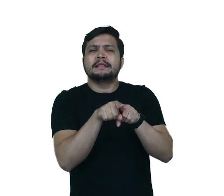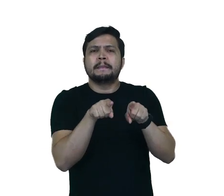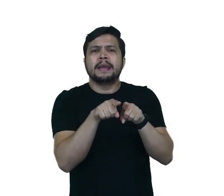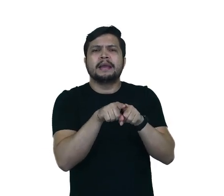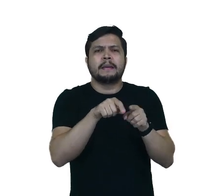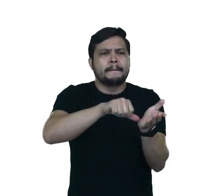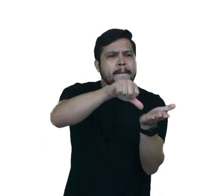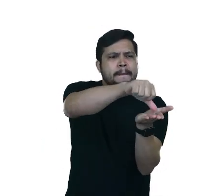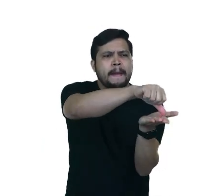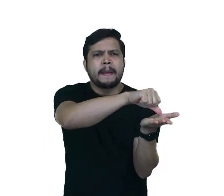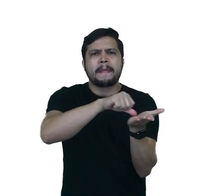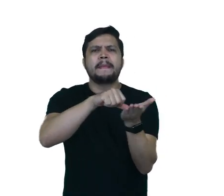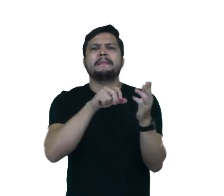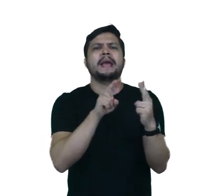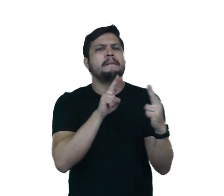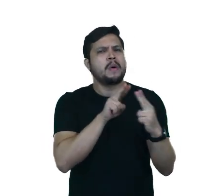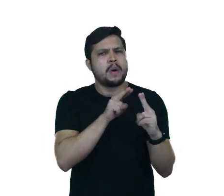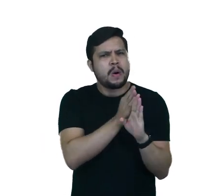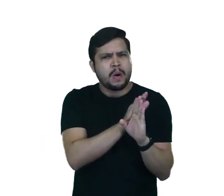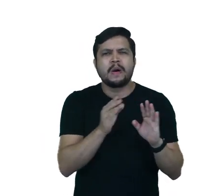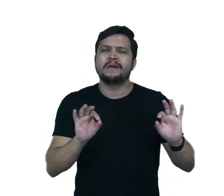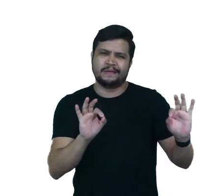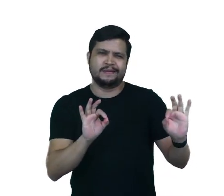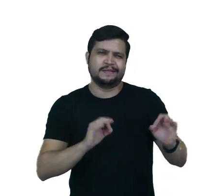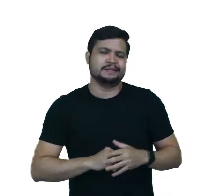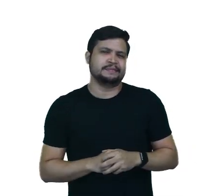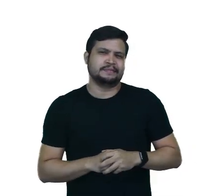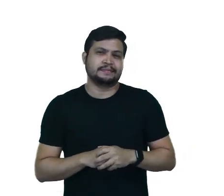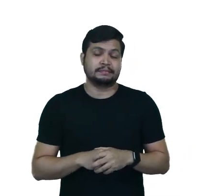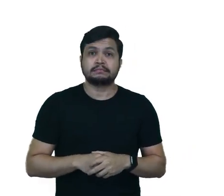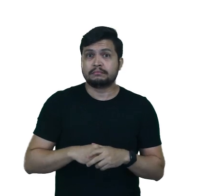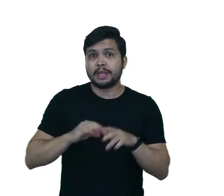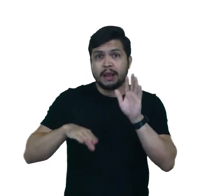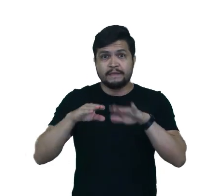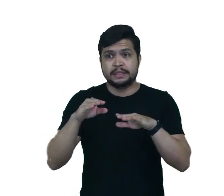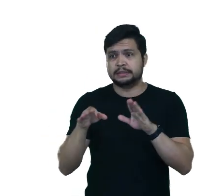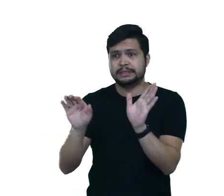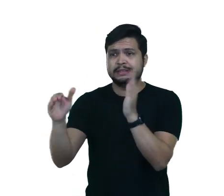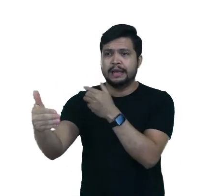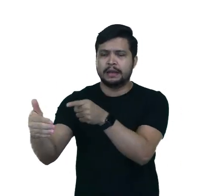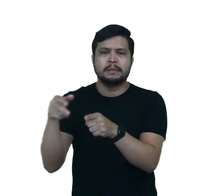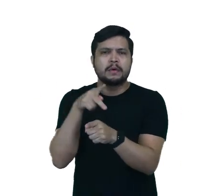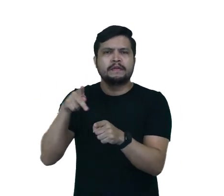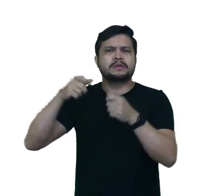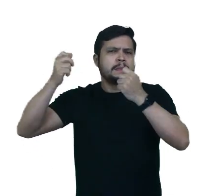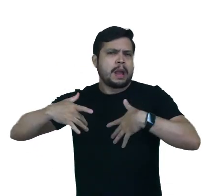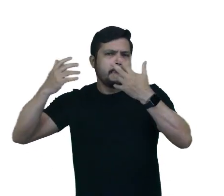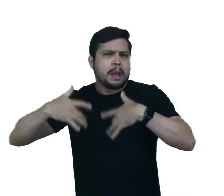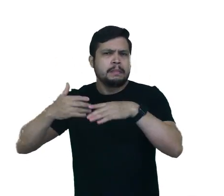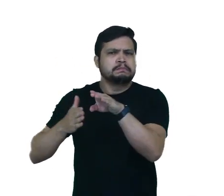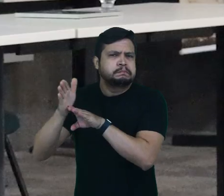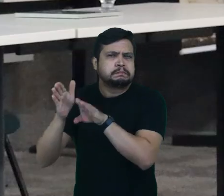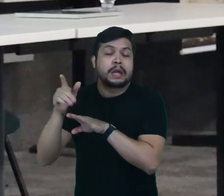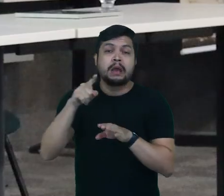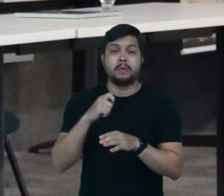à mudança. Escuta ativa, hoje é muito difícil, o professor está dando aula e a gente está lá, sei lá, no smartphone, não